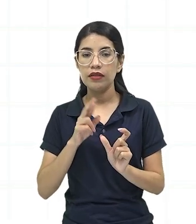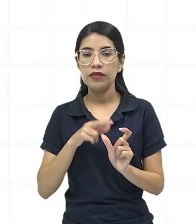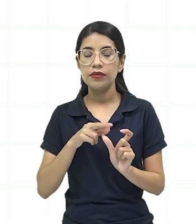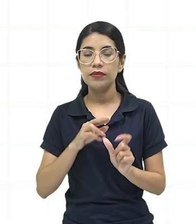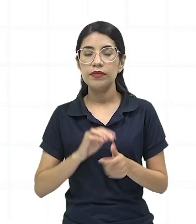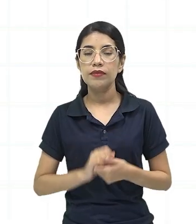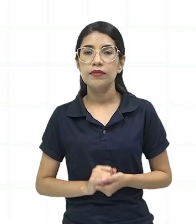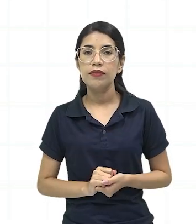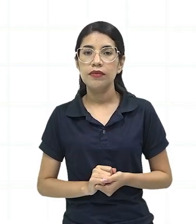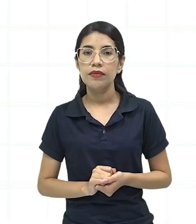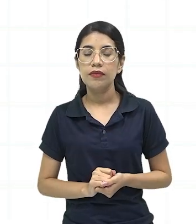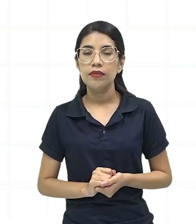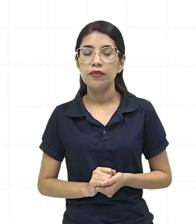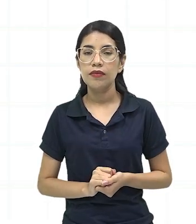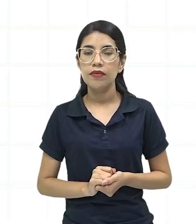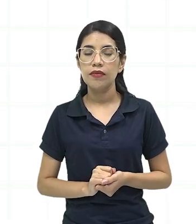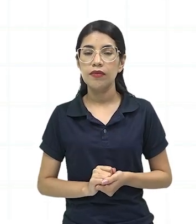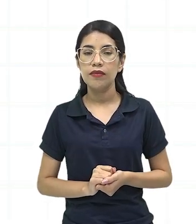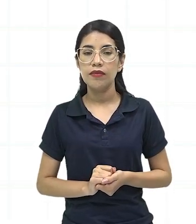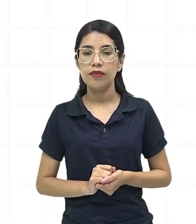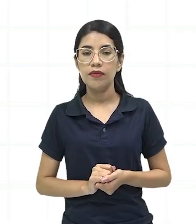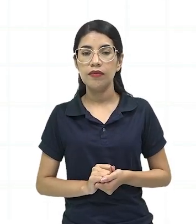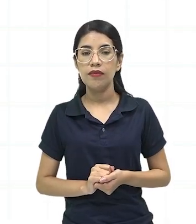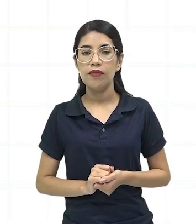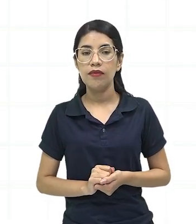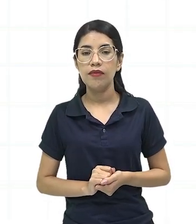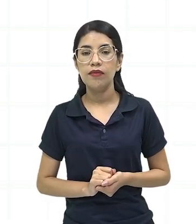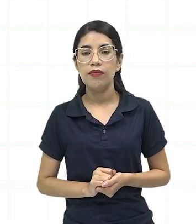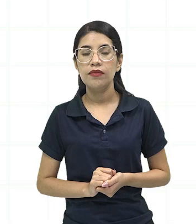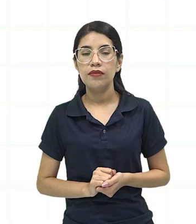PR, né? Porque pronome relativo. Então, ele está